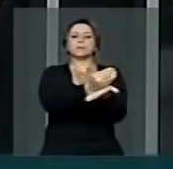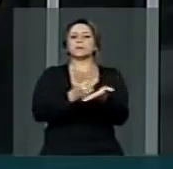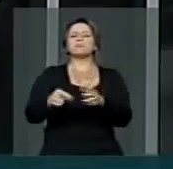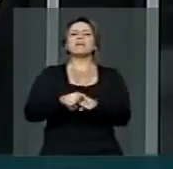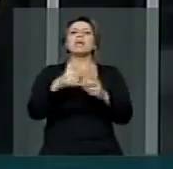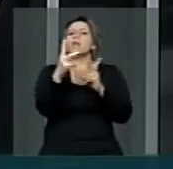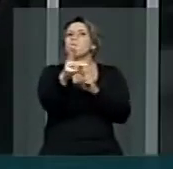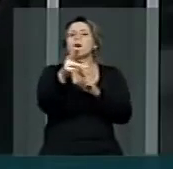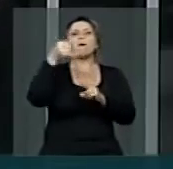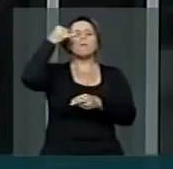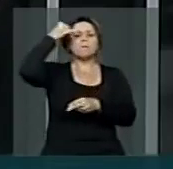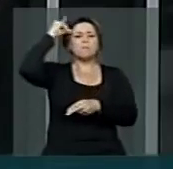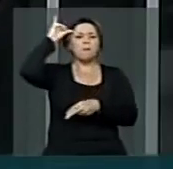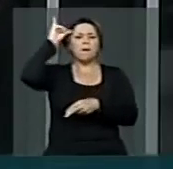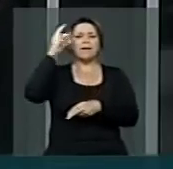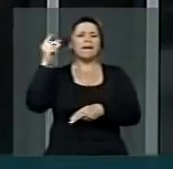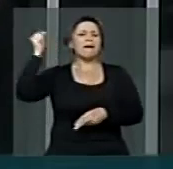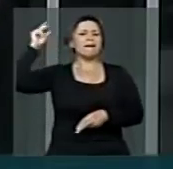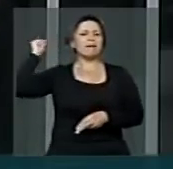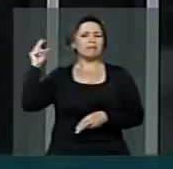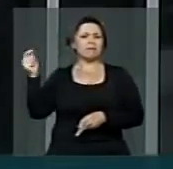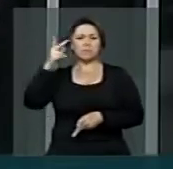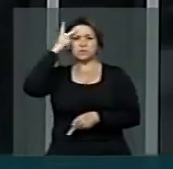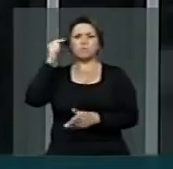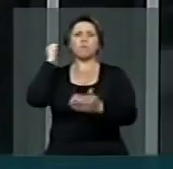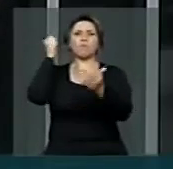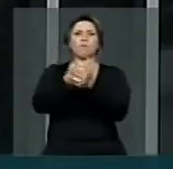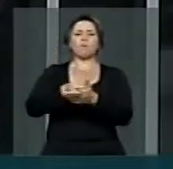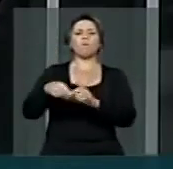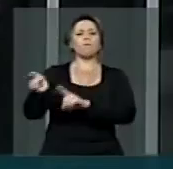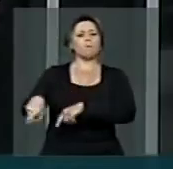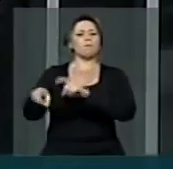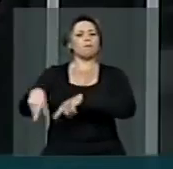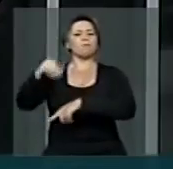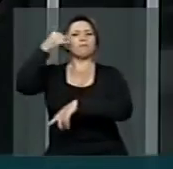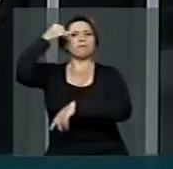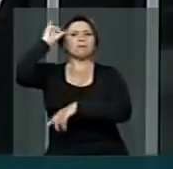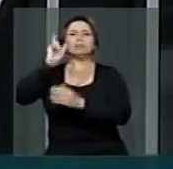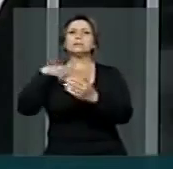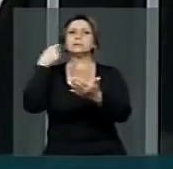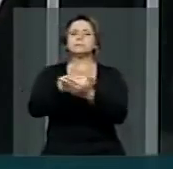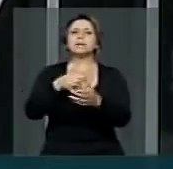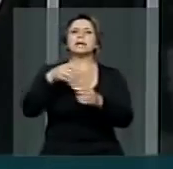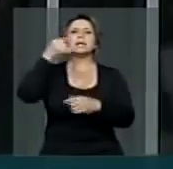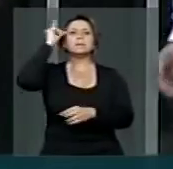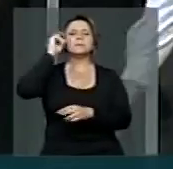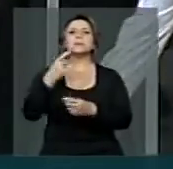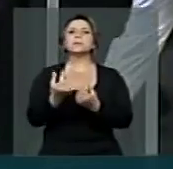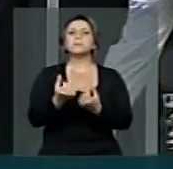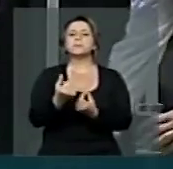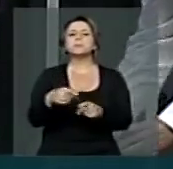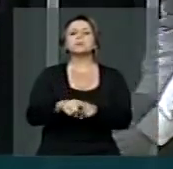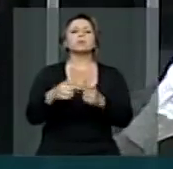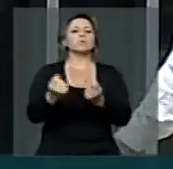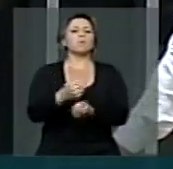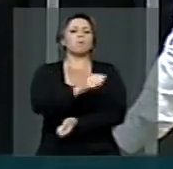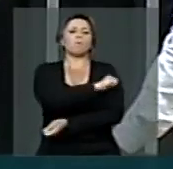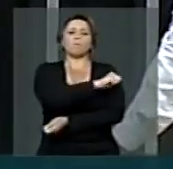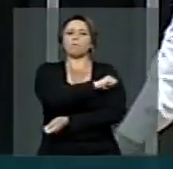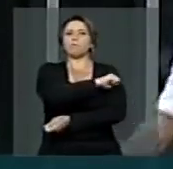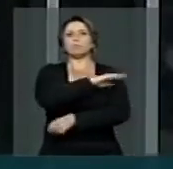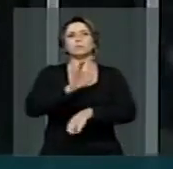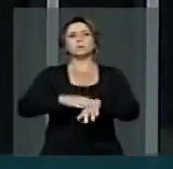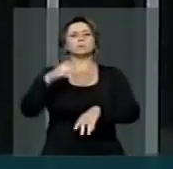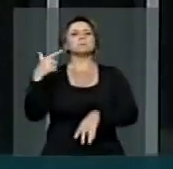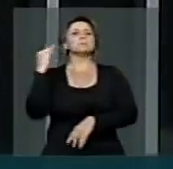os bois adquiridos com a fazenda, os alunos são mercadoria mais valiosa do que as estruturas